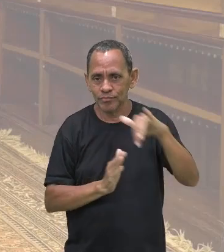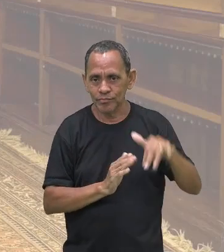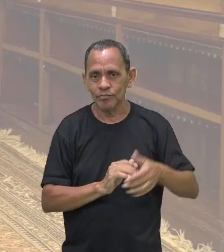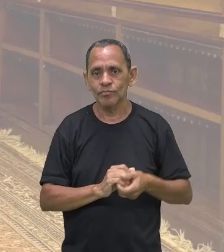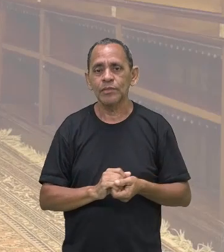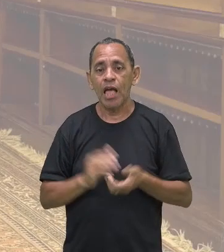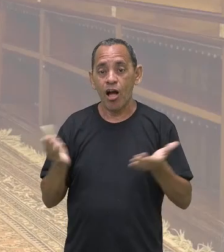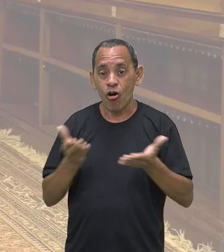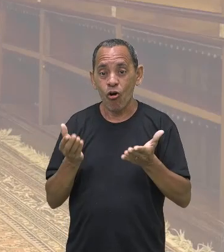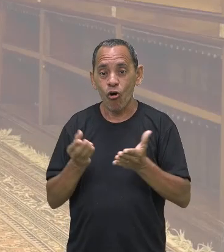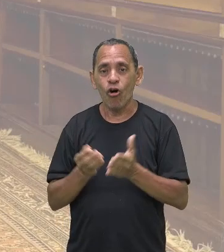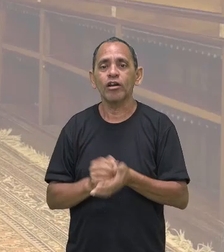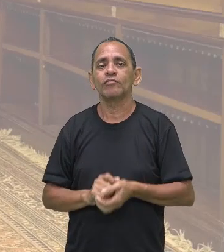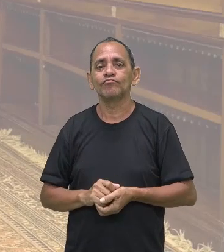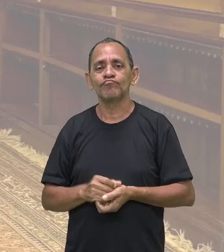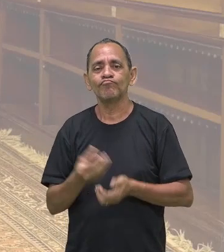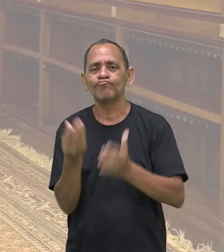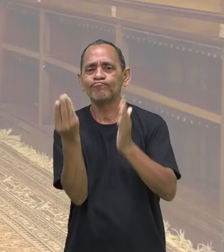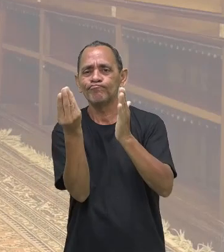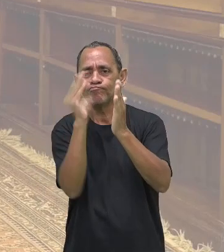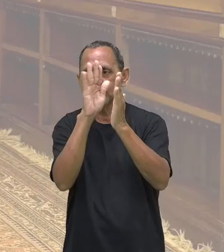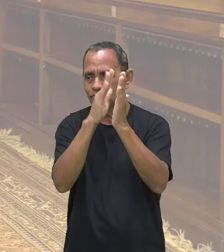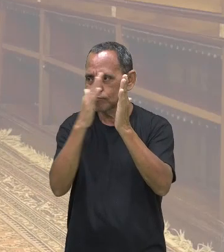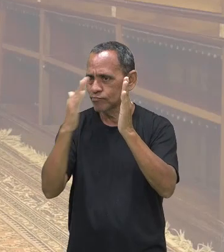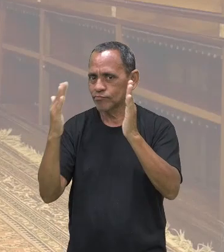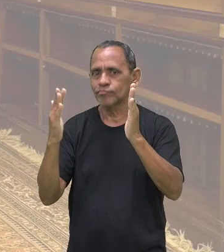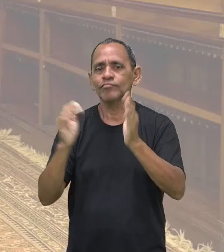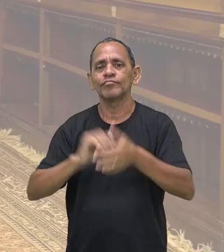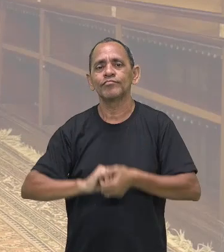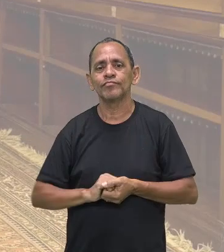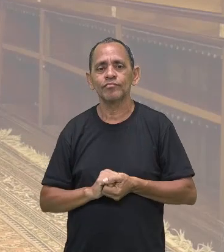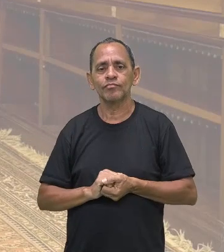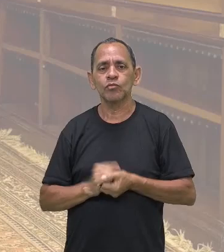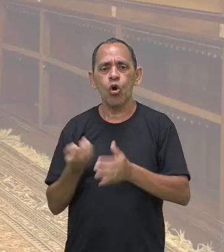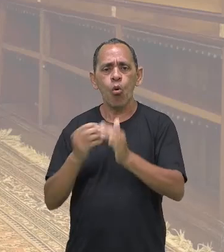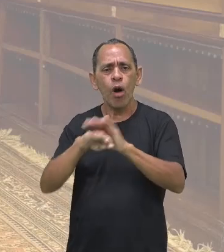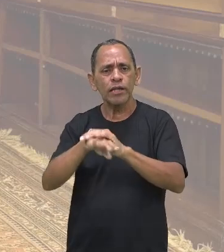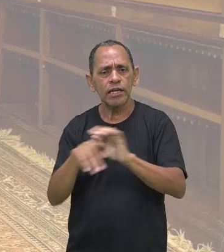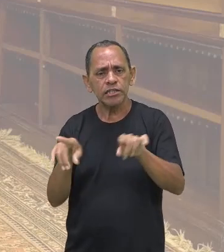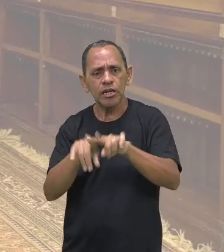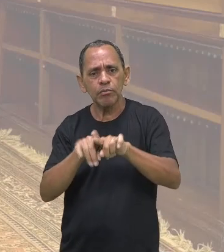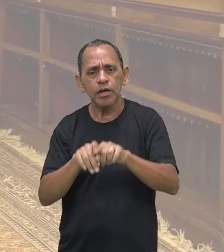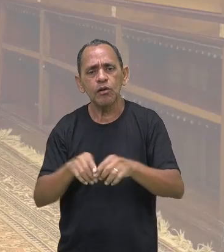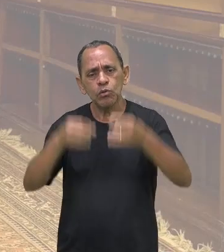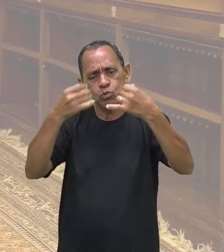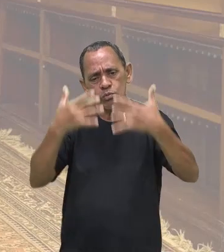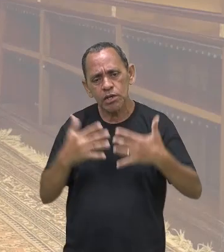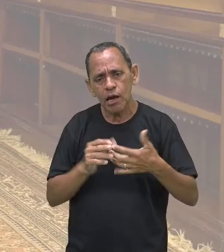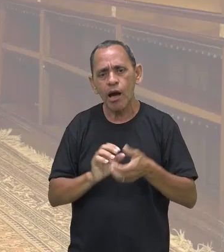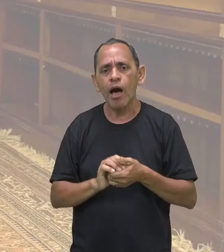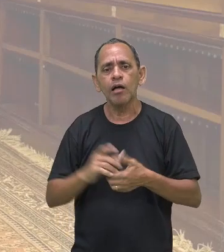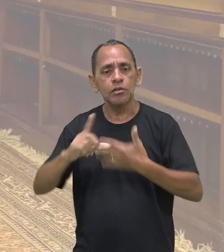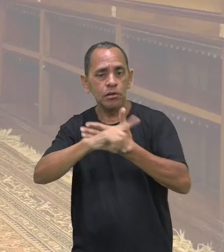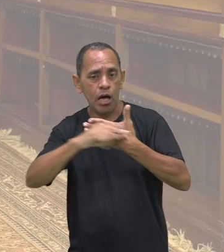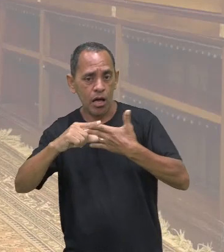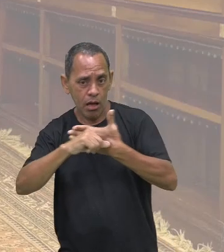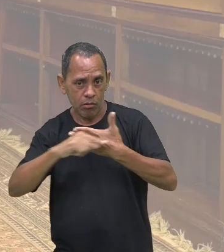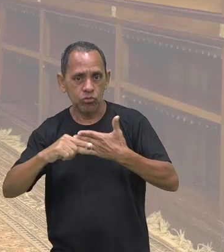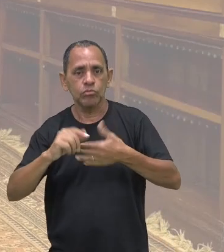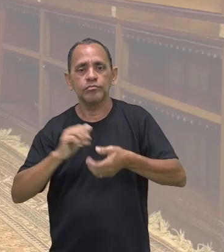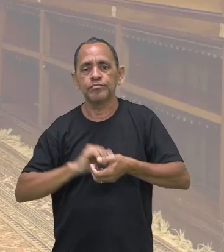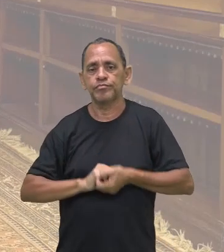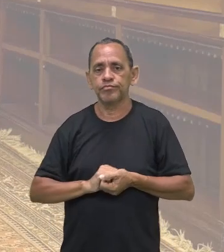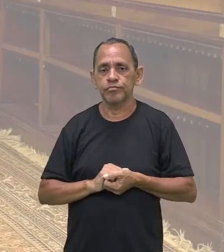estante, porque nós iremos comentar sobre ele. Ele é que vai ser o nosso ponto de referência aqui.